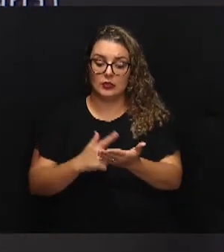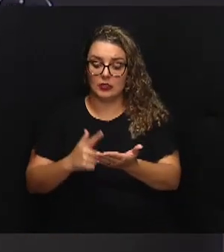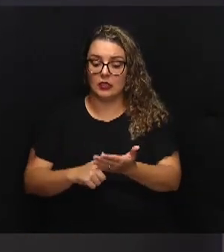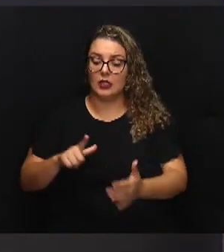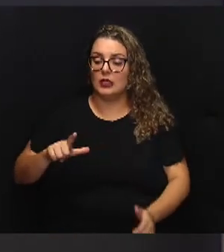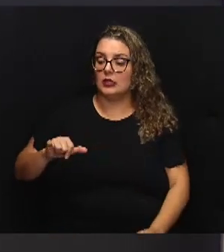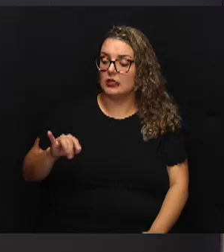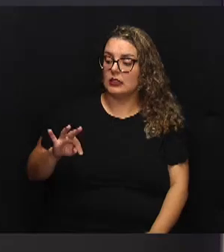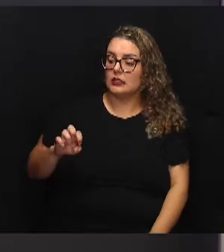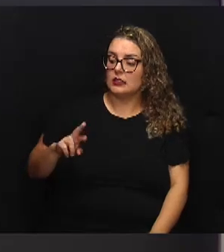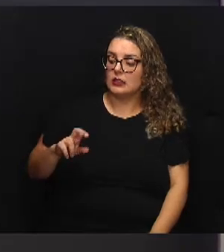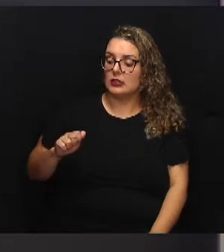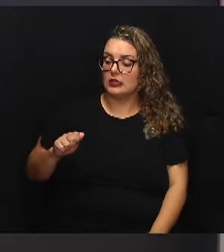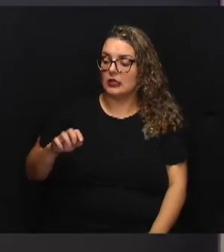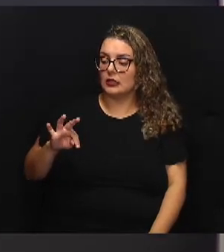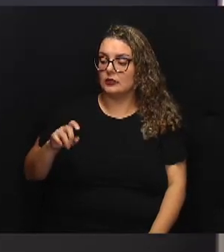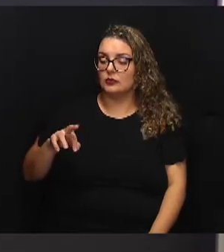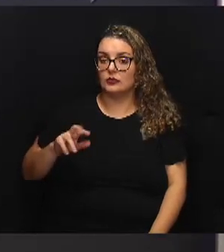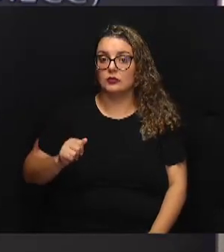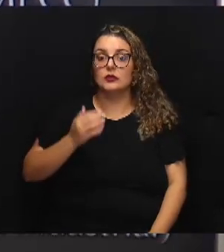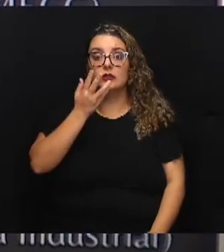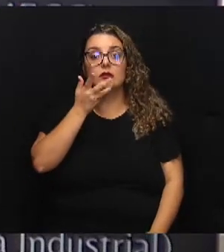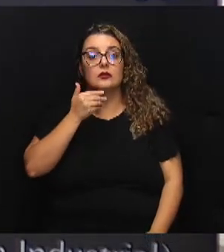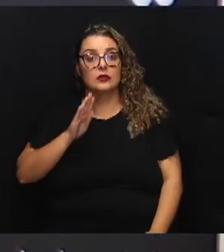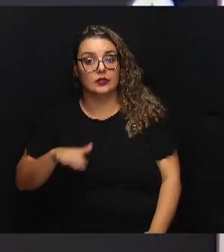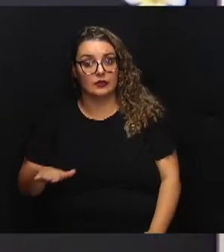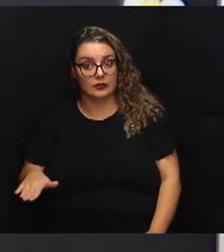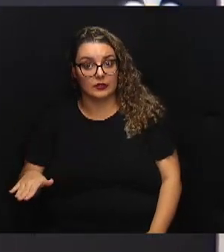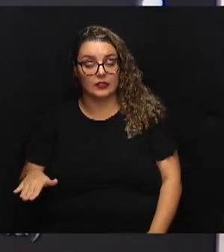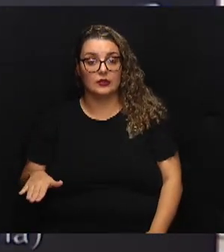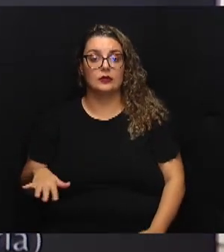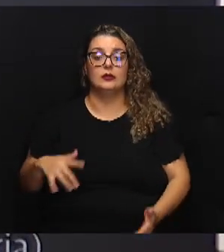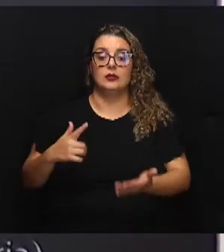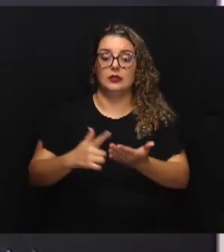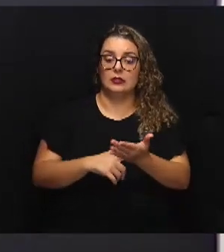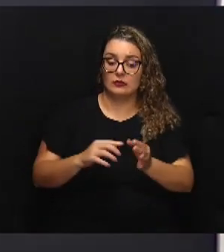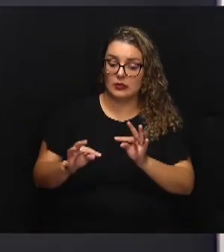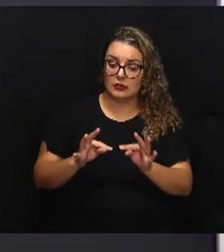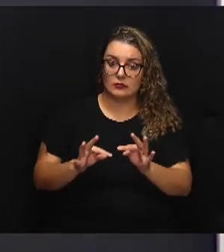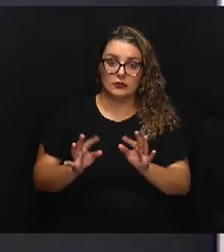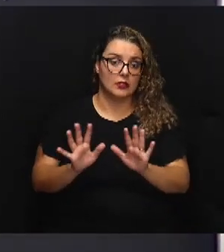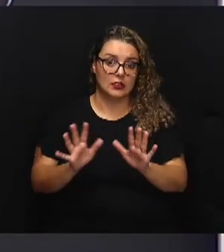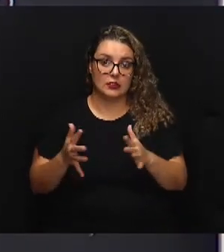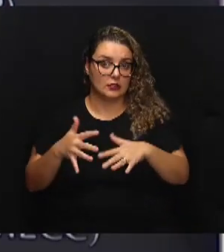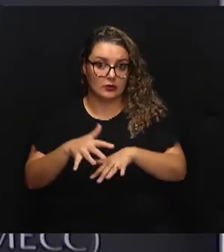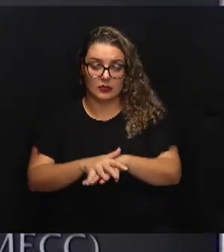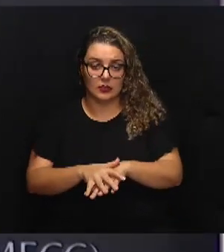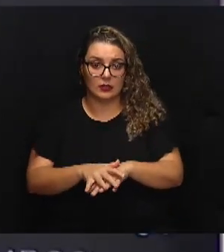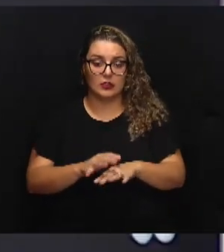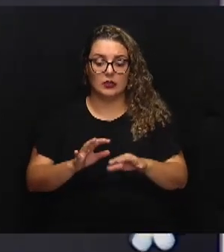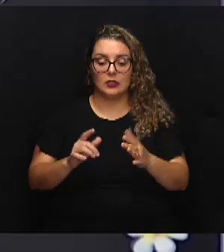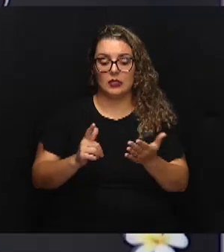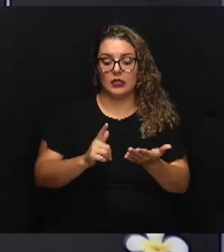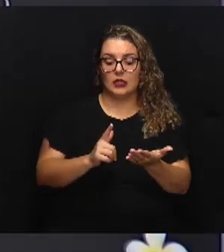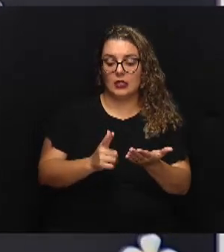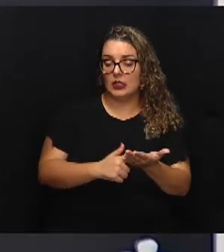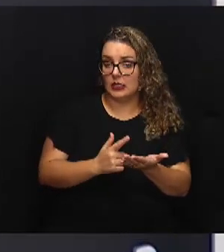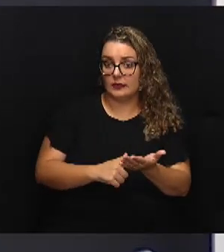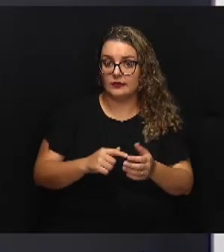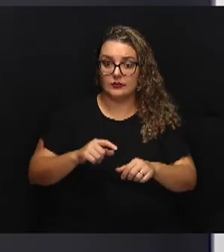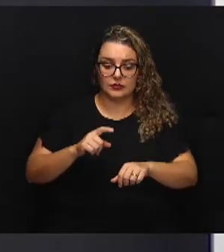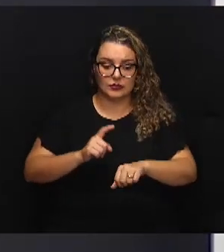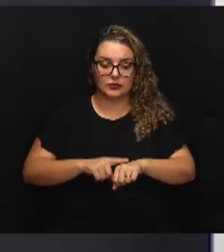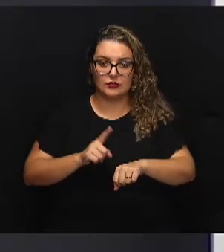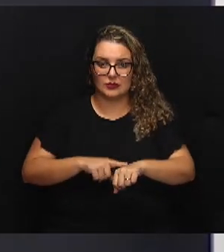literatura, livros infantis, livros técnicos a gente acaba não incluindo, livros de capa dura também não, então